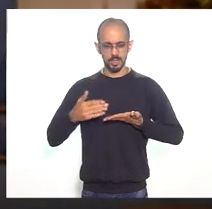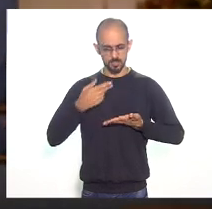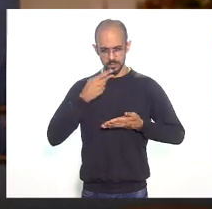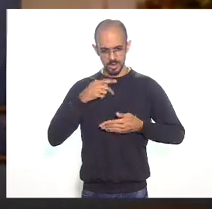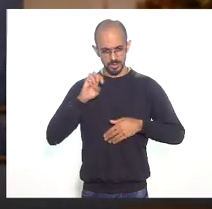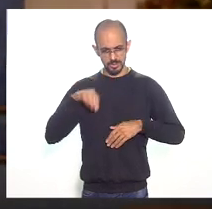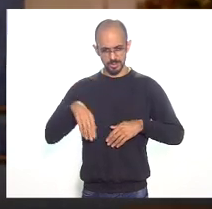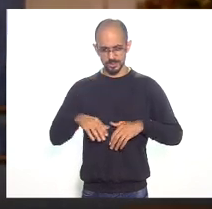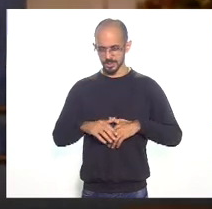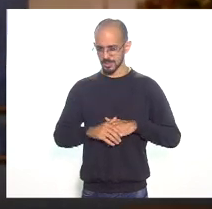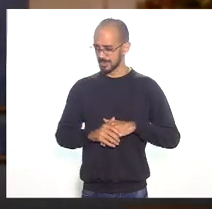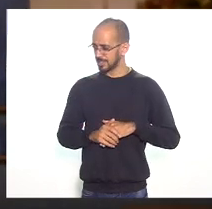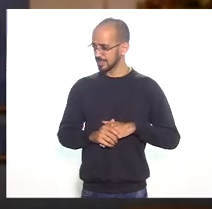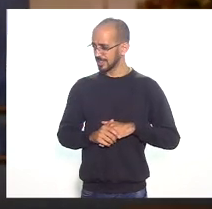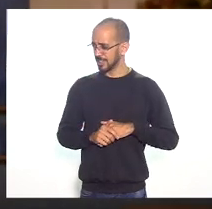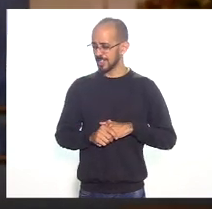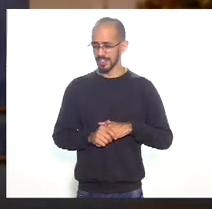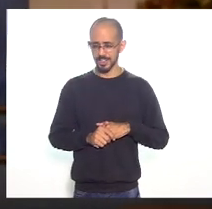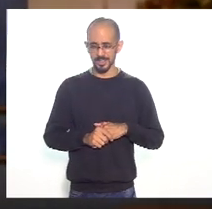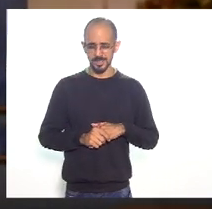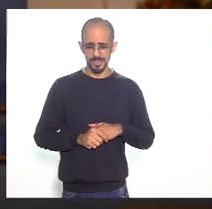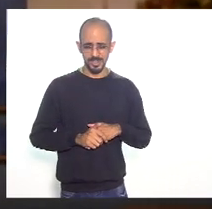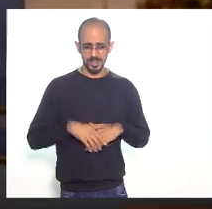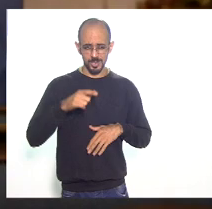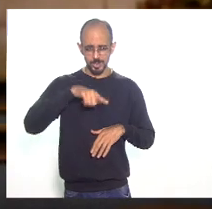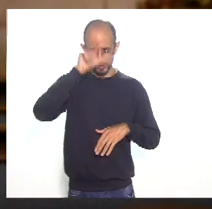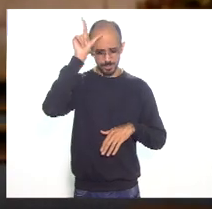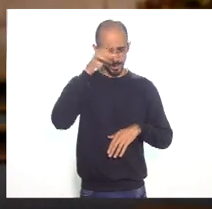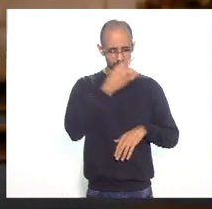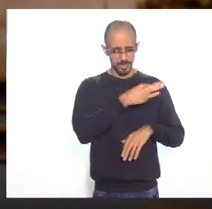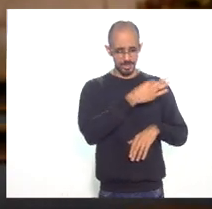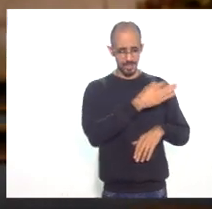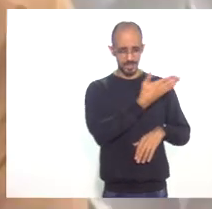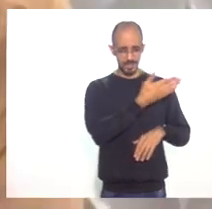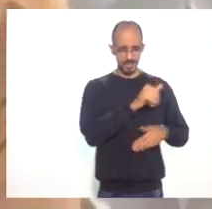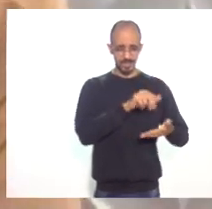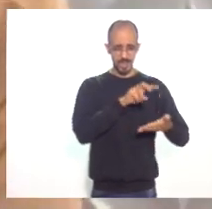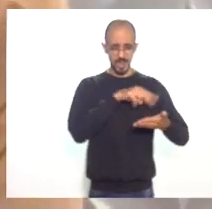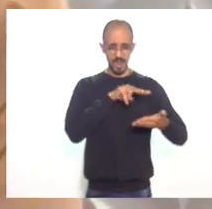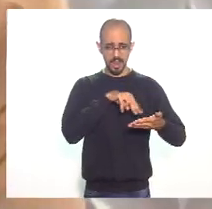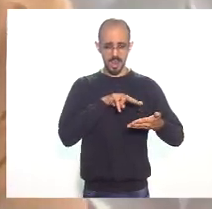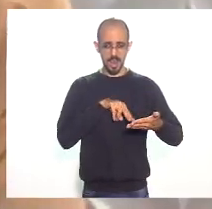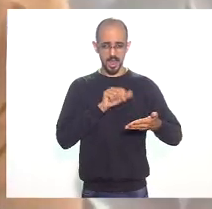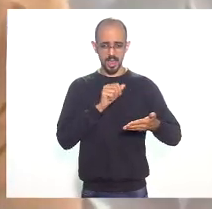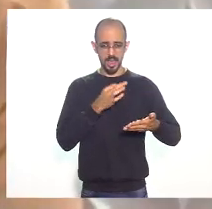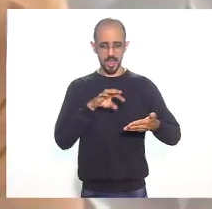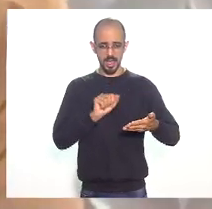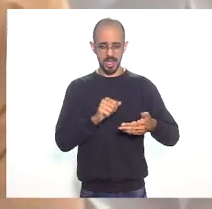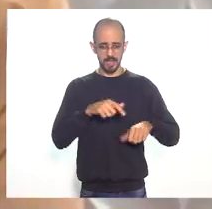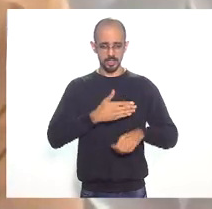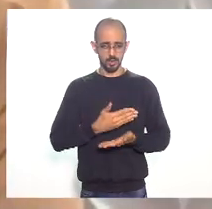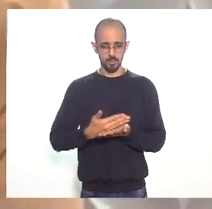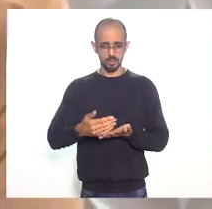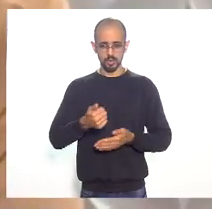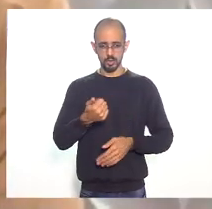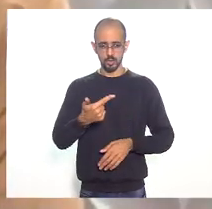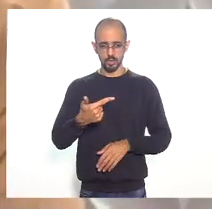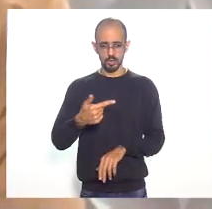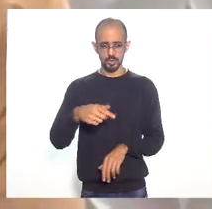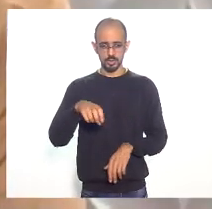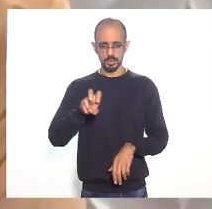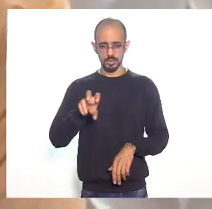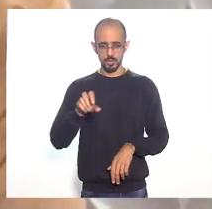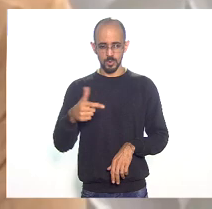Não é isso, deputado Luiz Paulo? 27ª sessão ordinária que se iniciou às 12h52 e terminou às